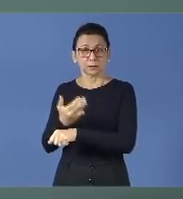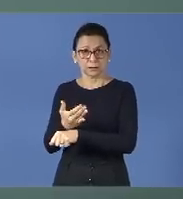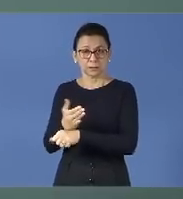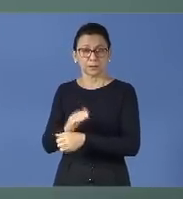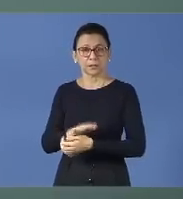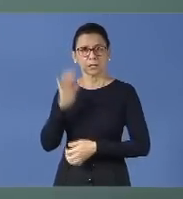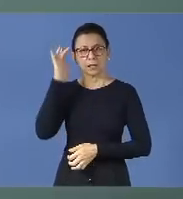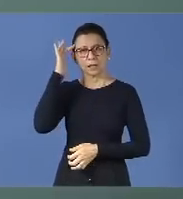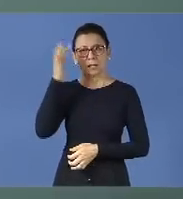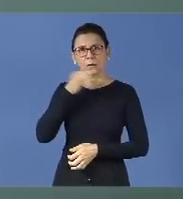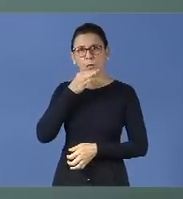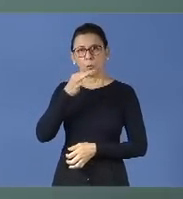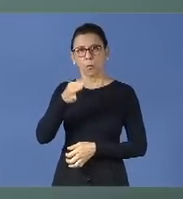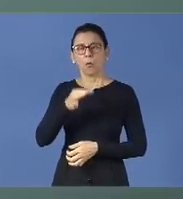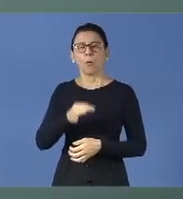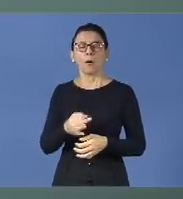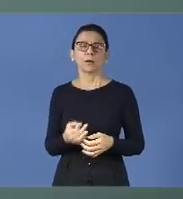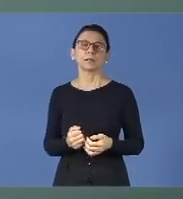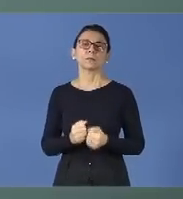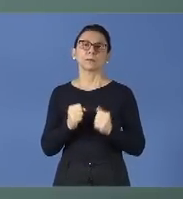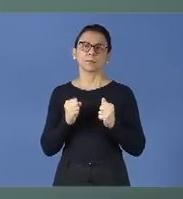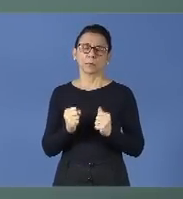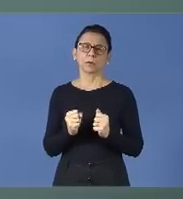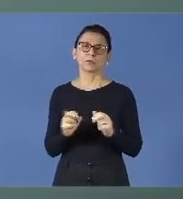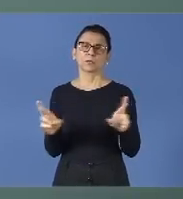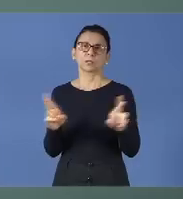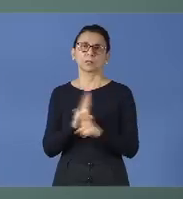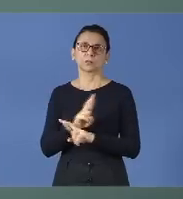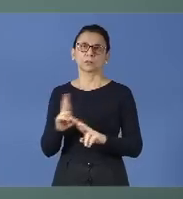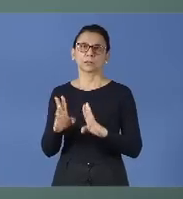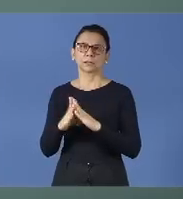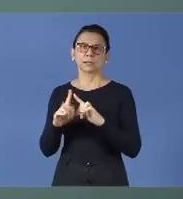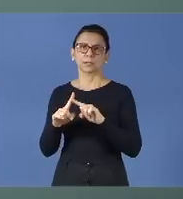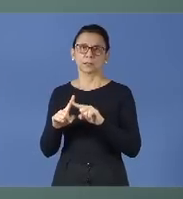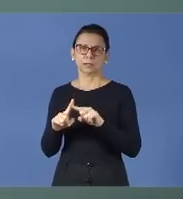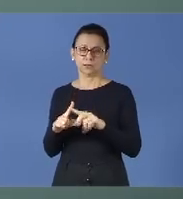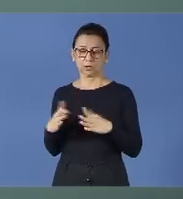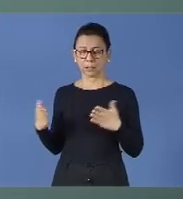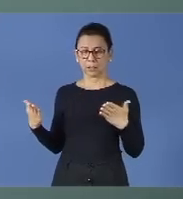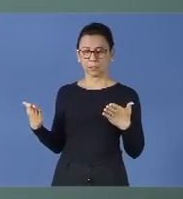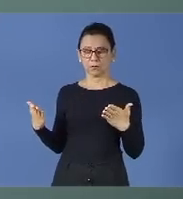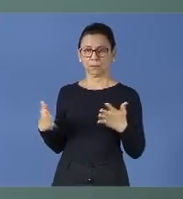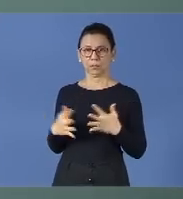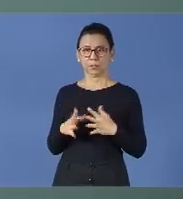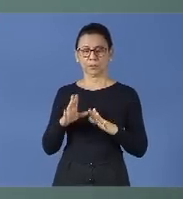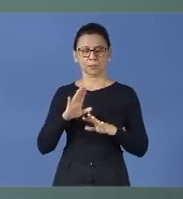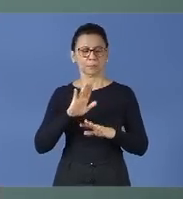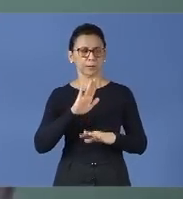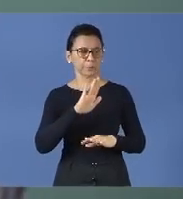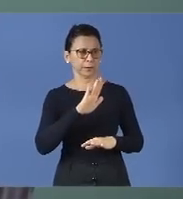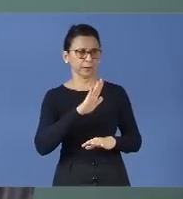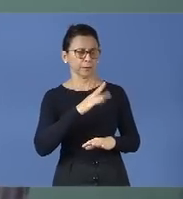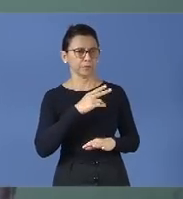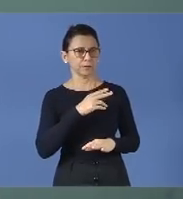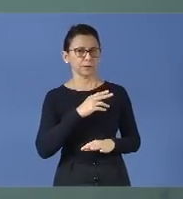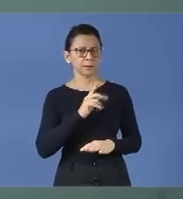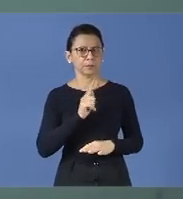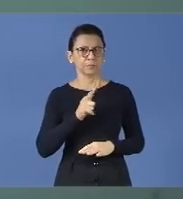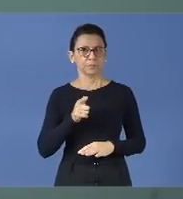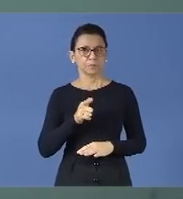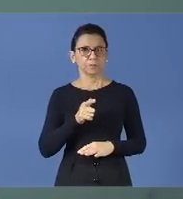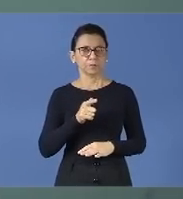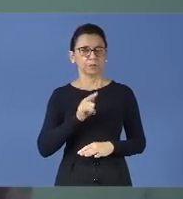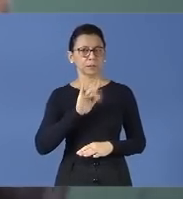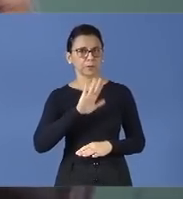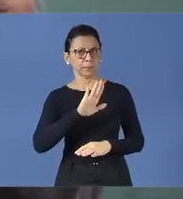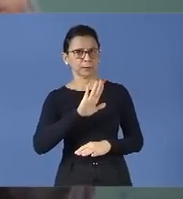nós... é a restauração da igreja primitiva agora. Peraí. Igreja primitiva agora, você tem que